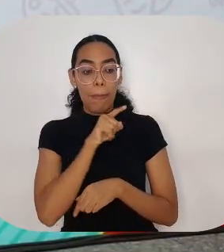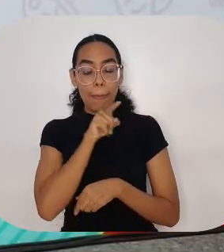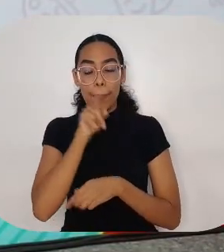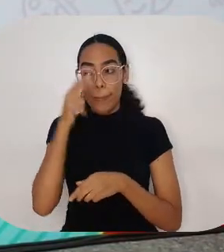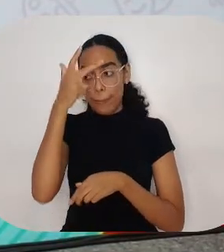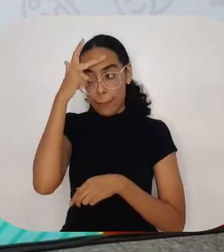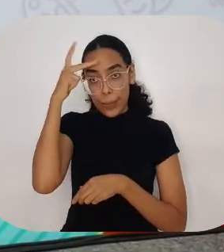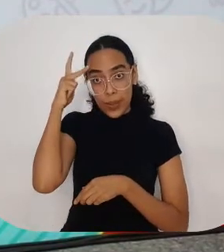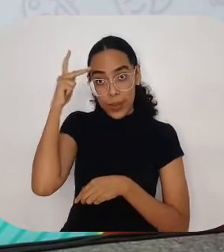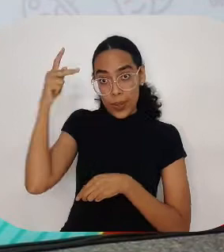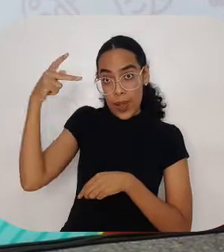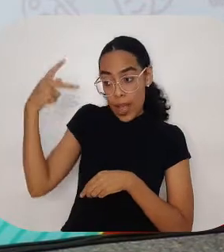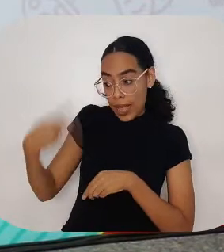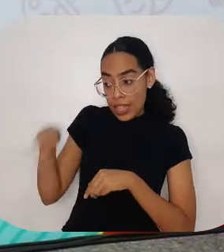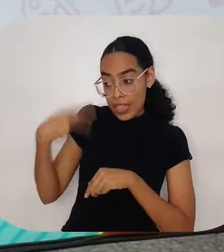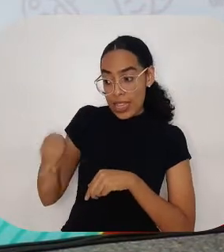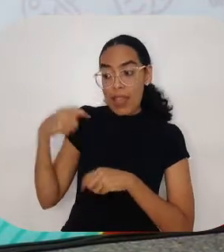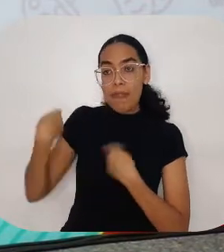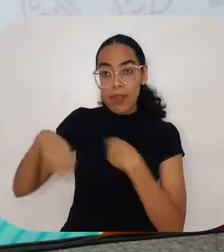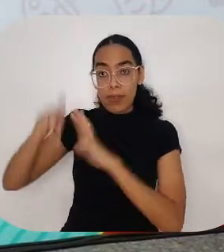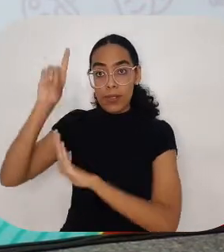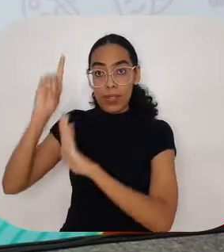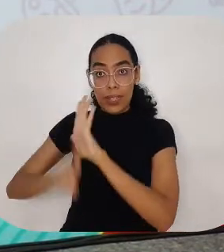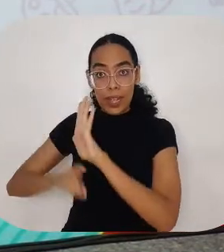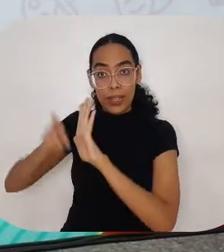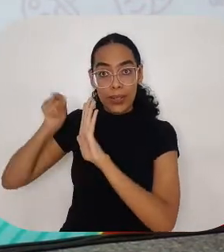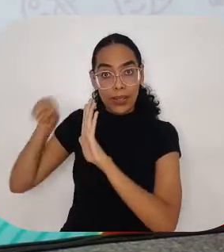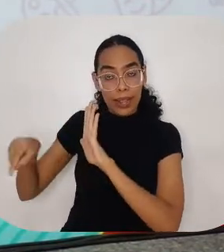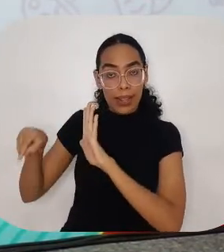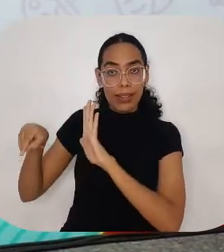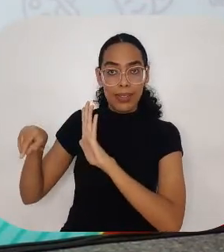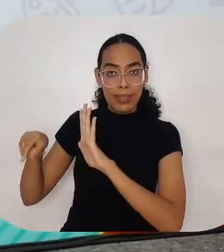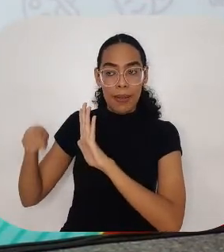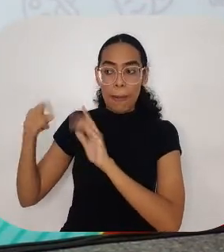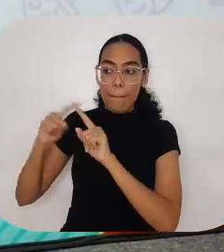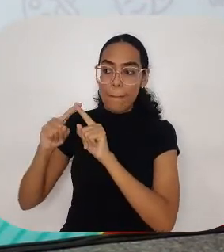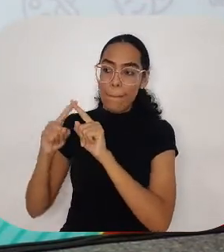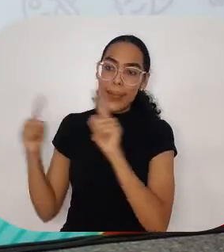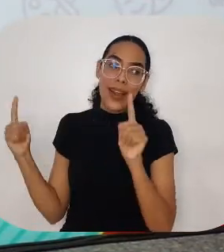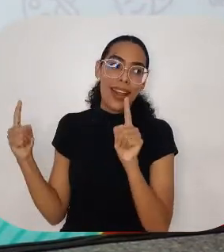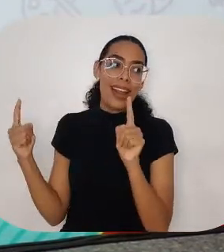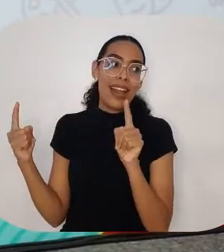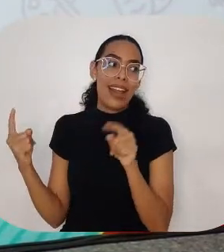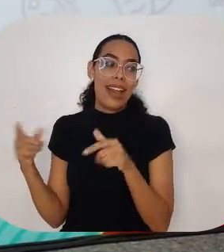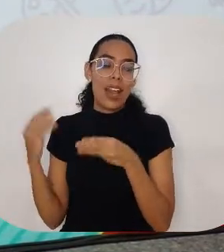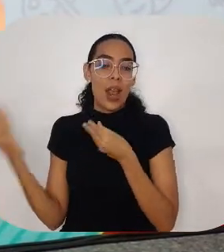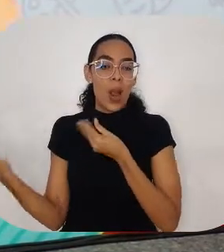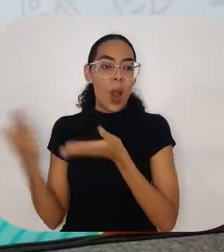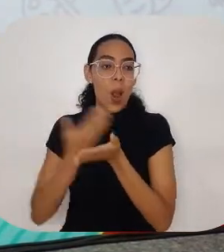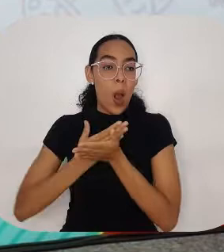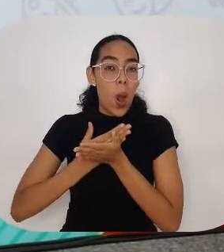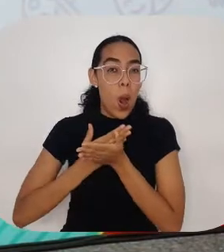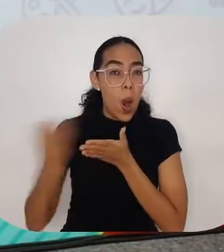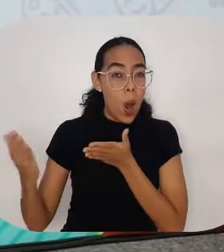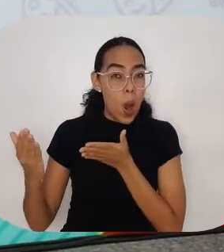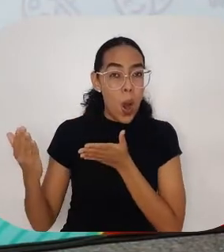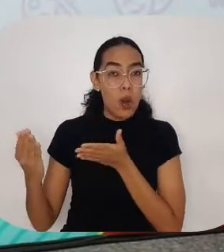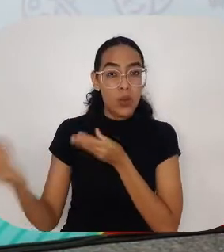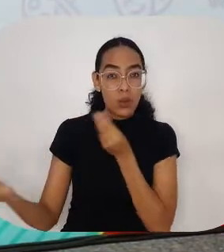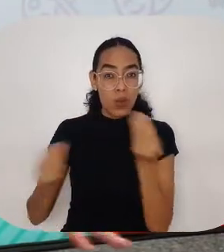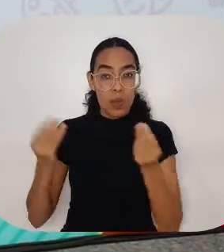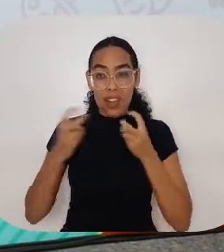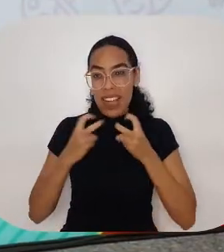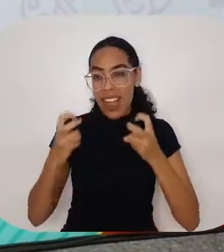querer organizar a festa. Afinal, era a vez deles, não era? Mas aí começou